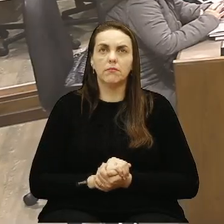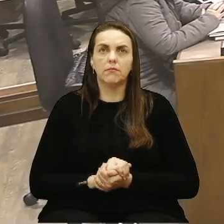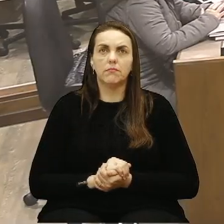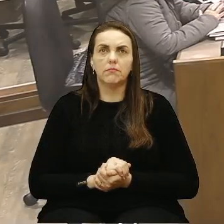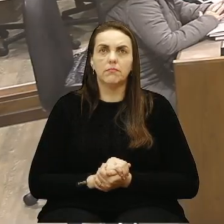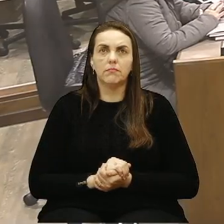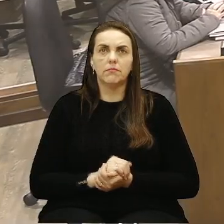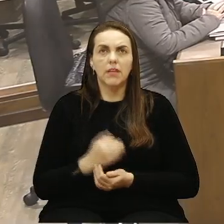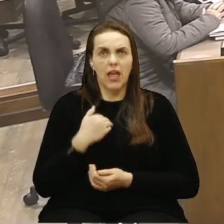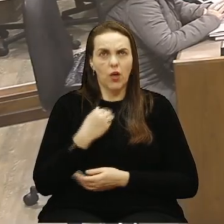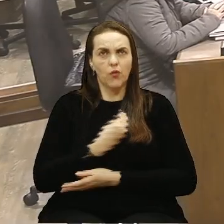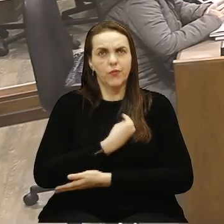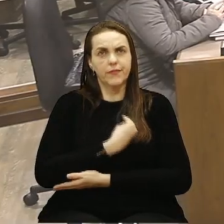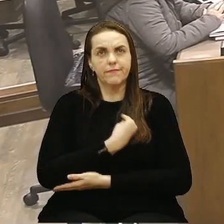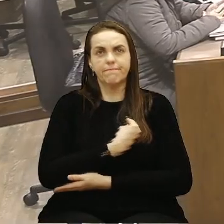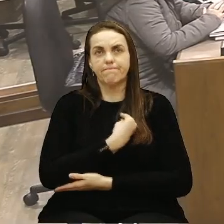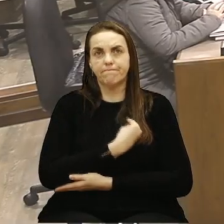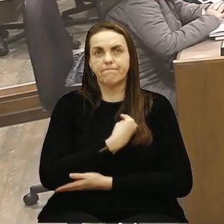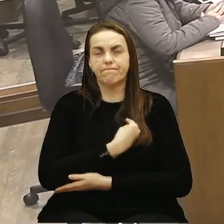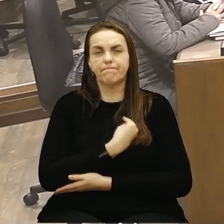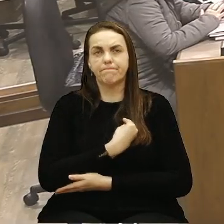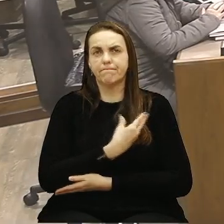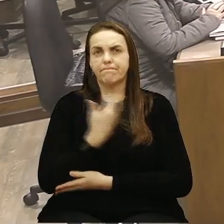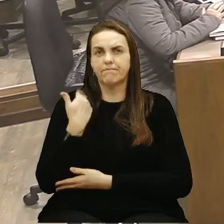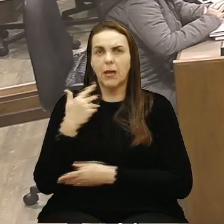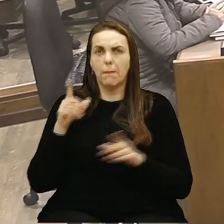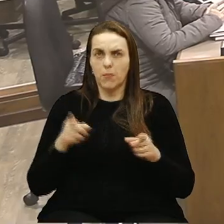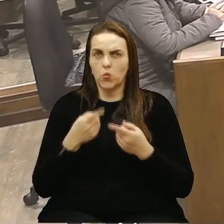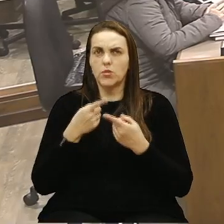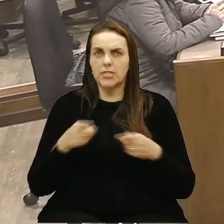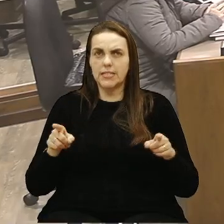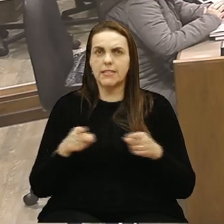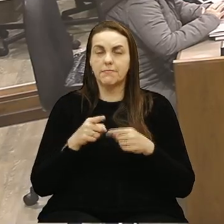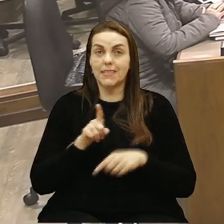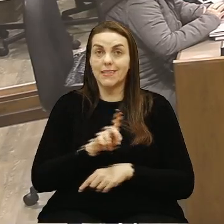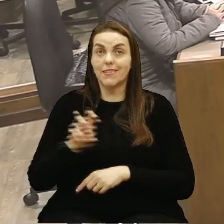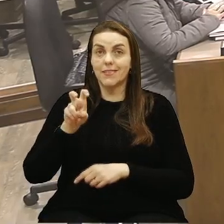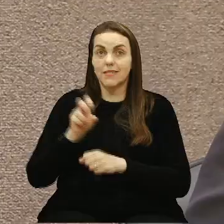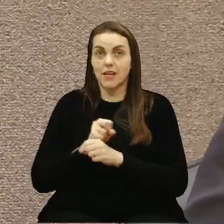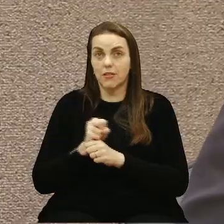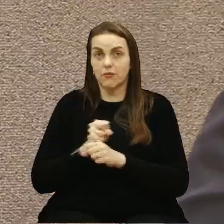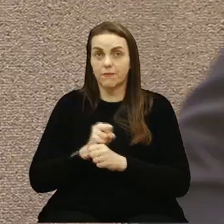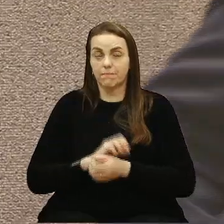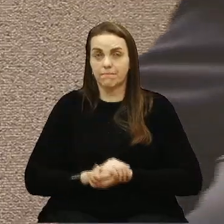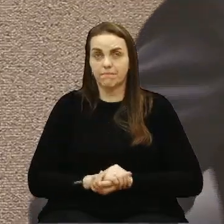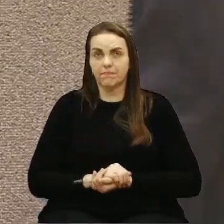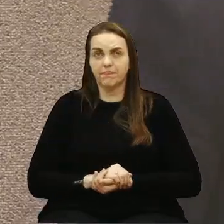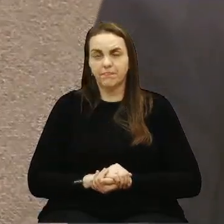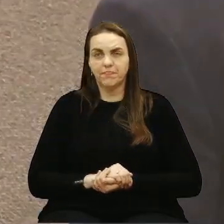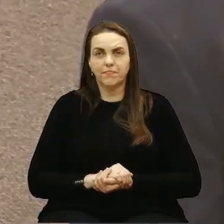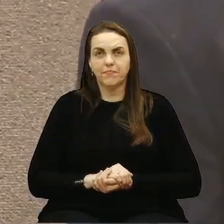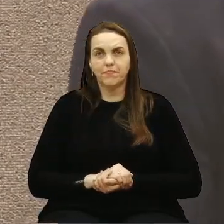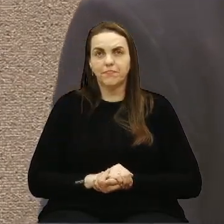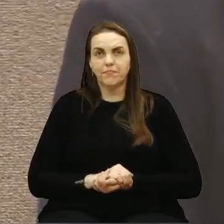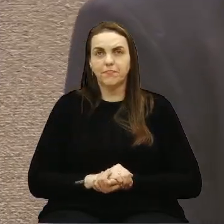eu que vivi da música por 15 anos,